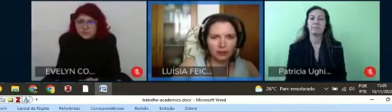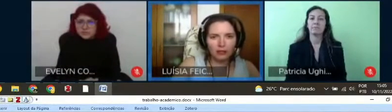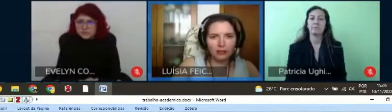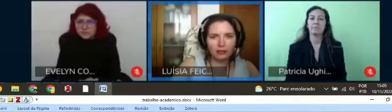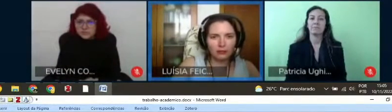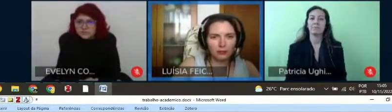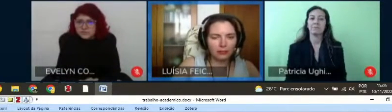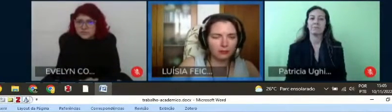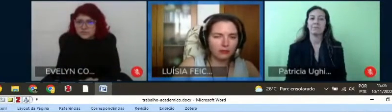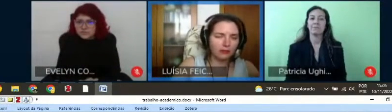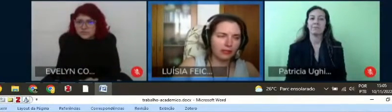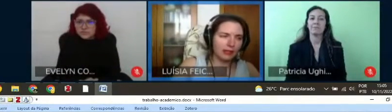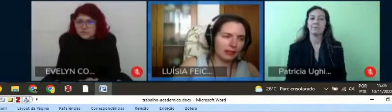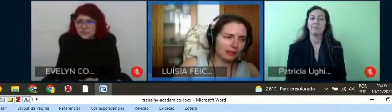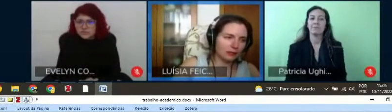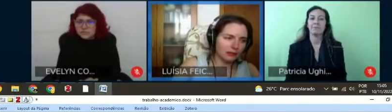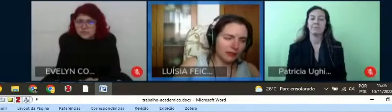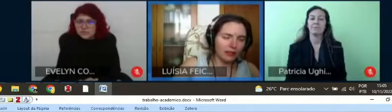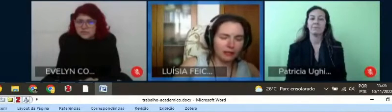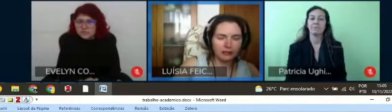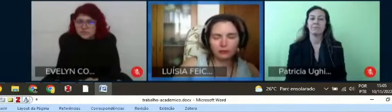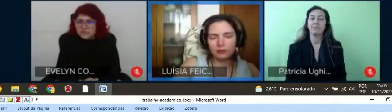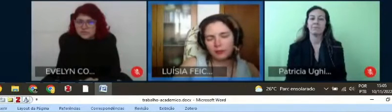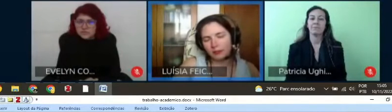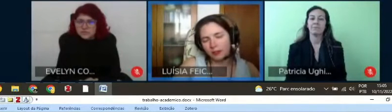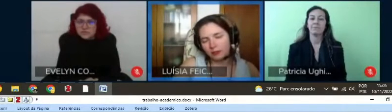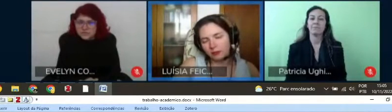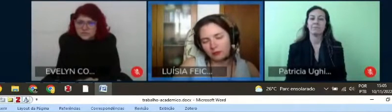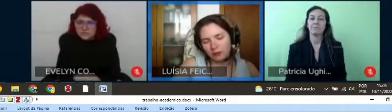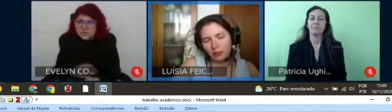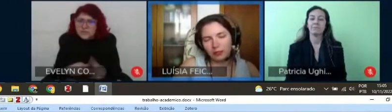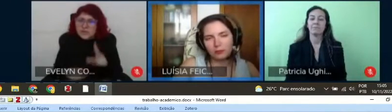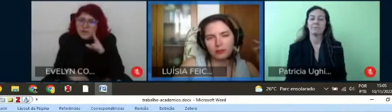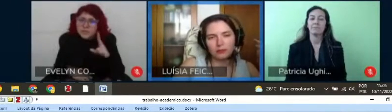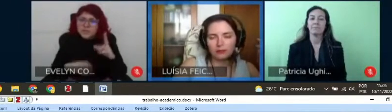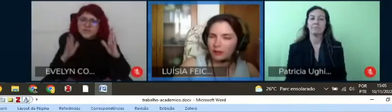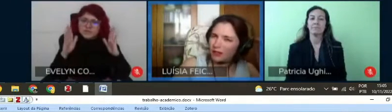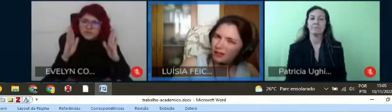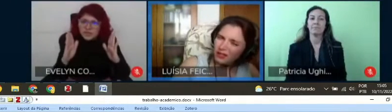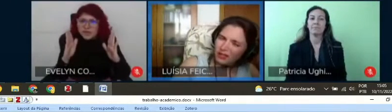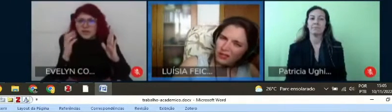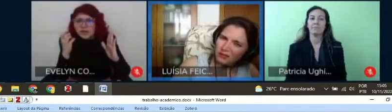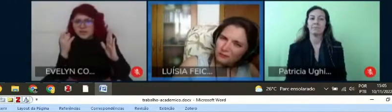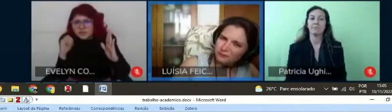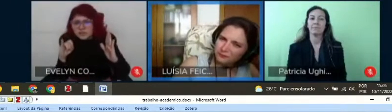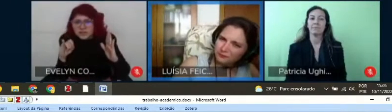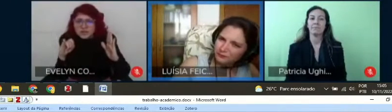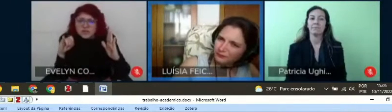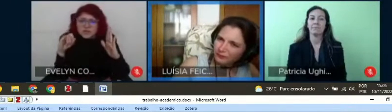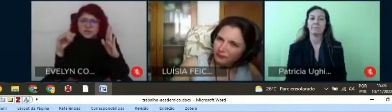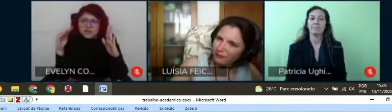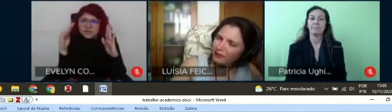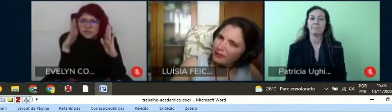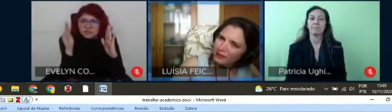quase. Tem aquelas formatações que tem que estar alinhado à esquerda, com espaçamento simples e